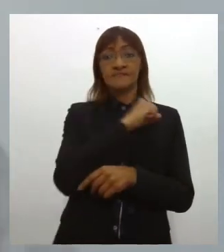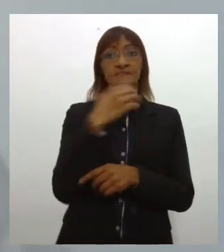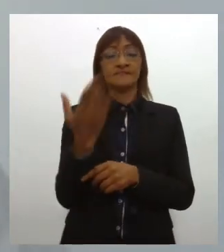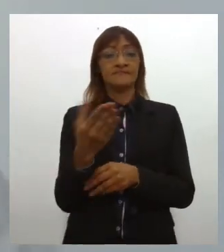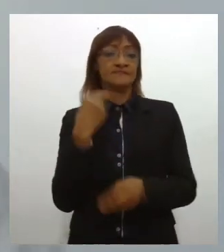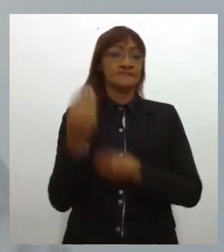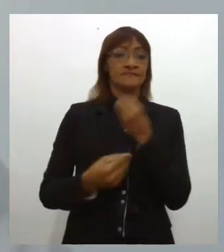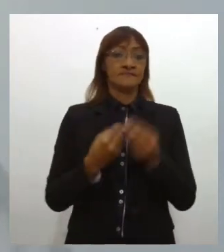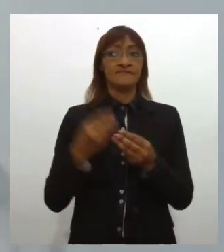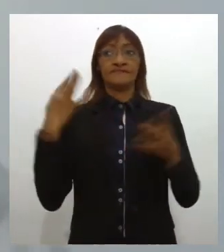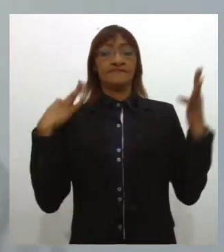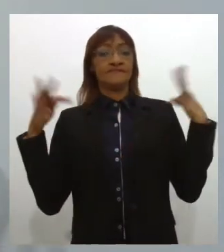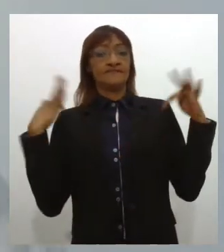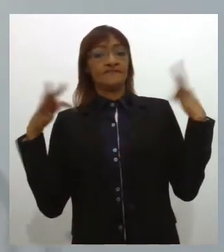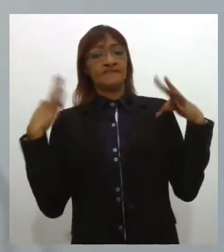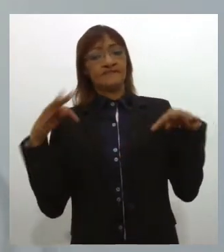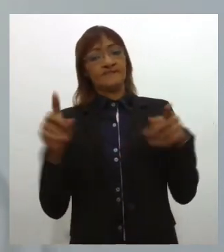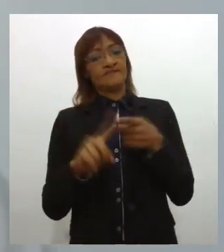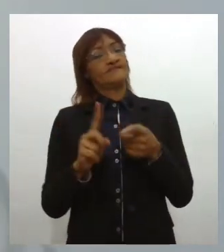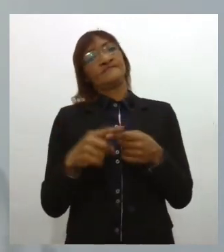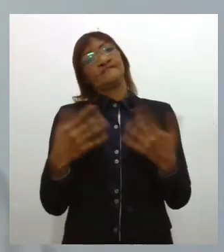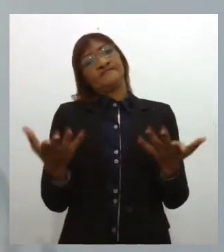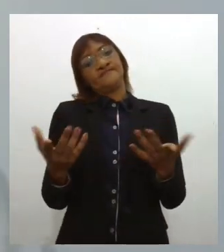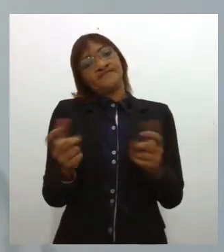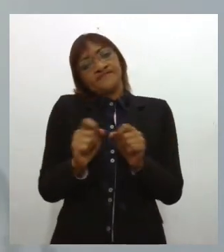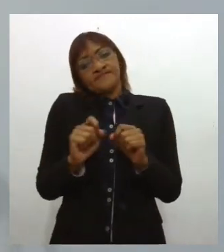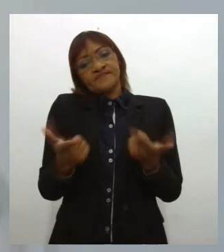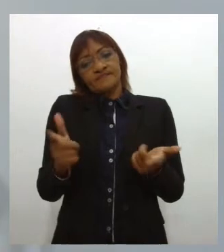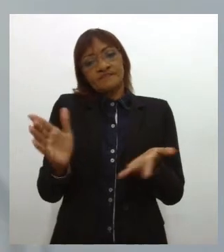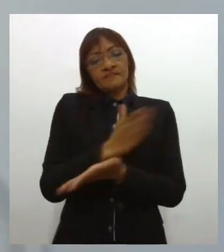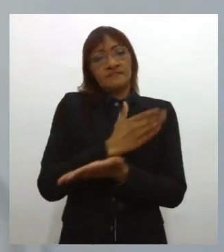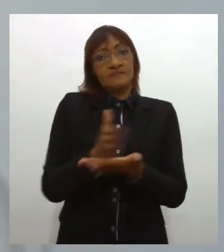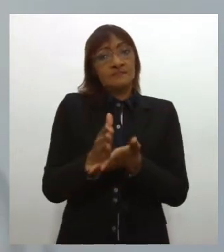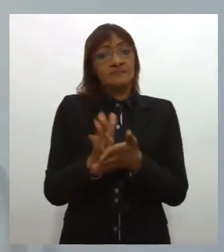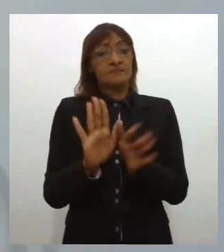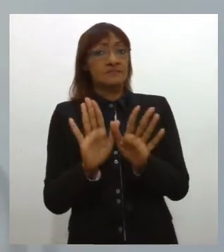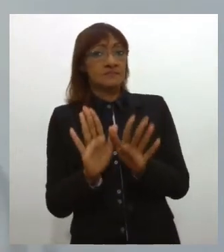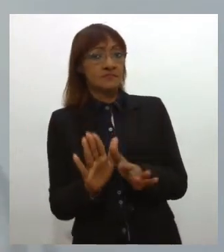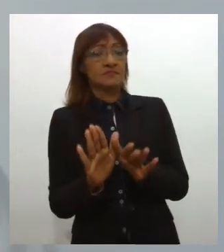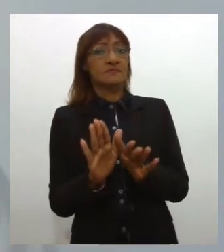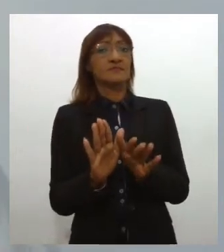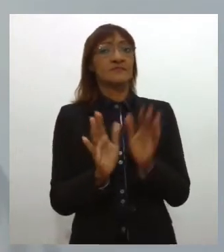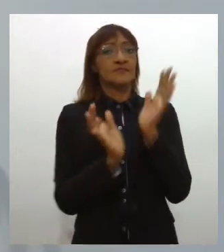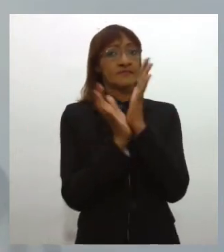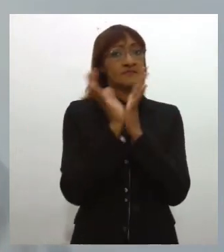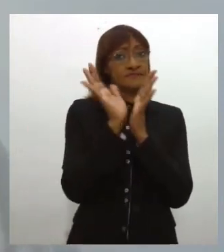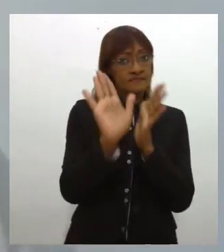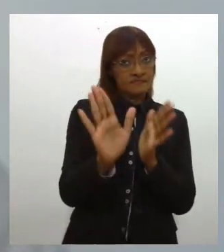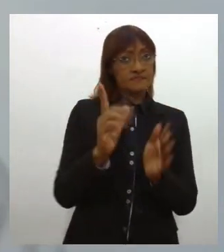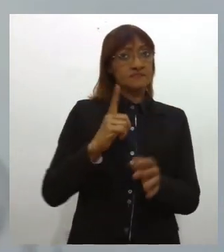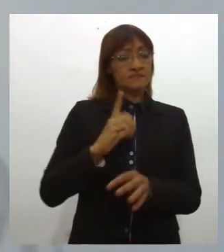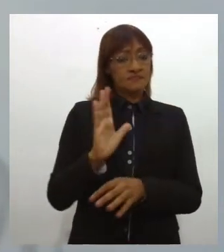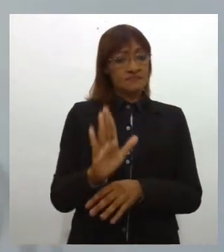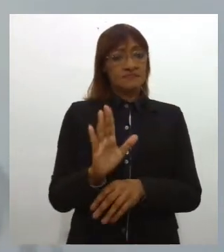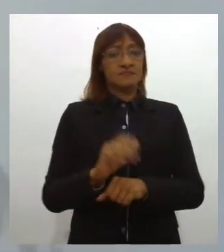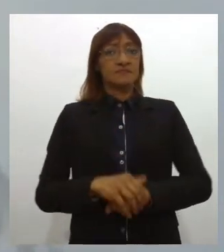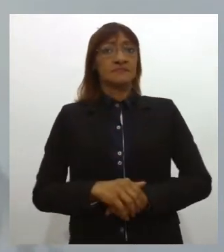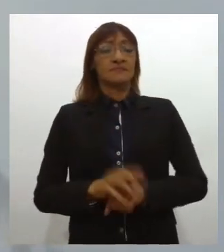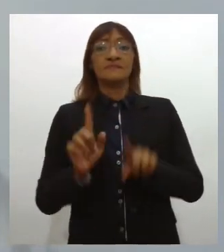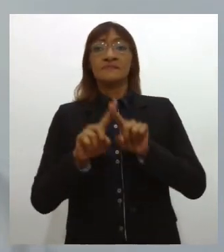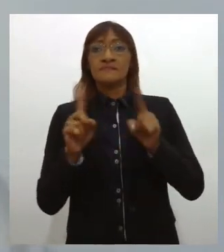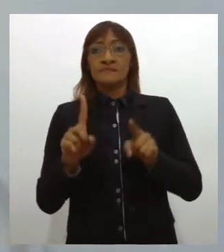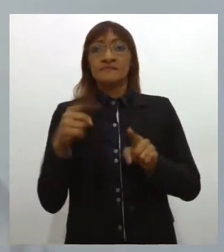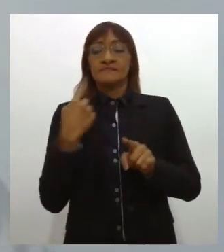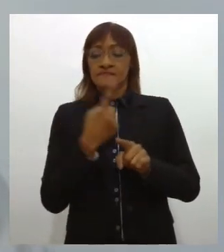teremos o turismo. Né? Óbvio, enfrentando algumas questões legais, algumas questões de ambientais, mas nós